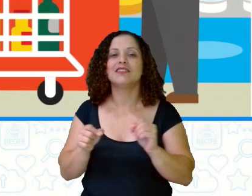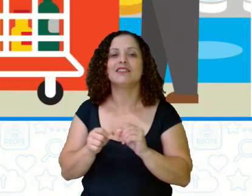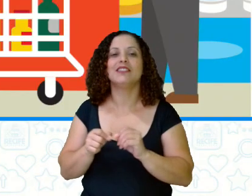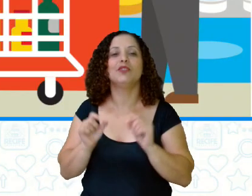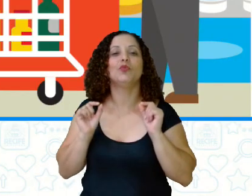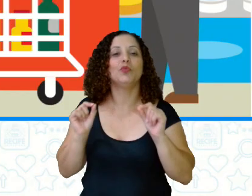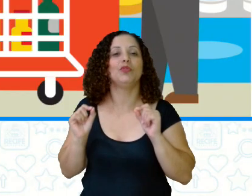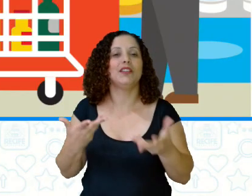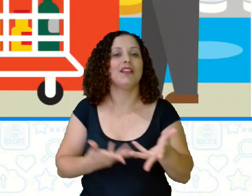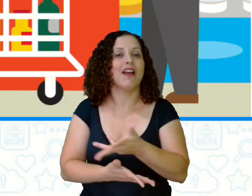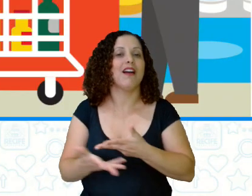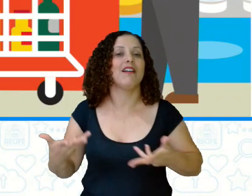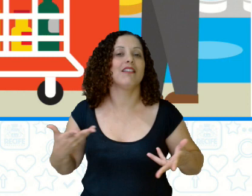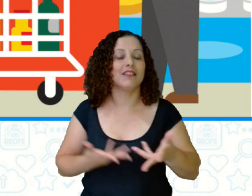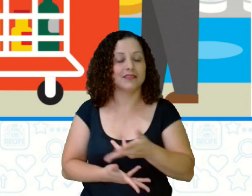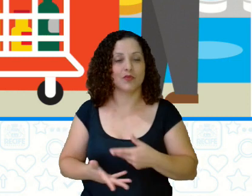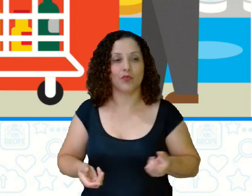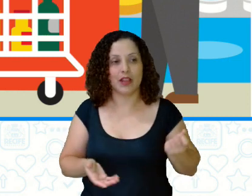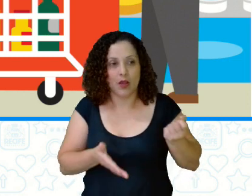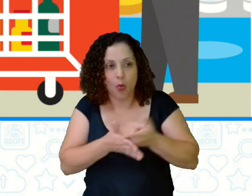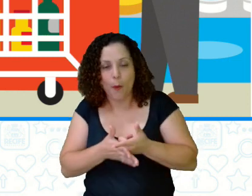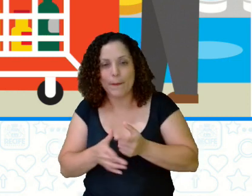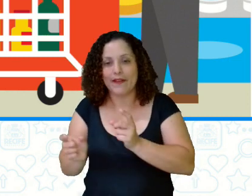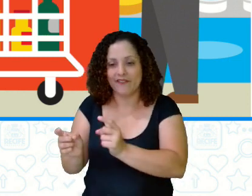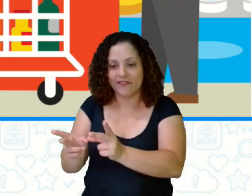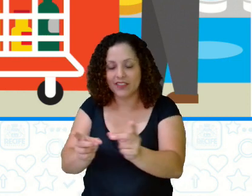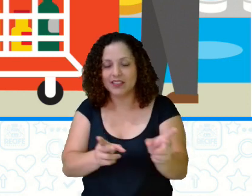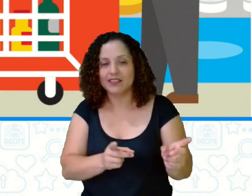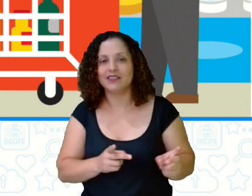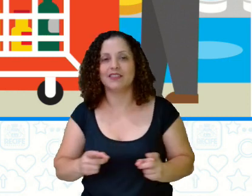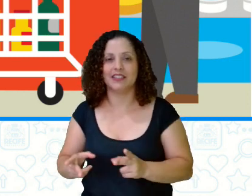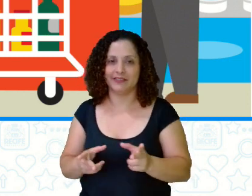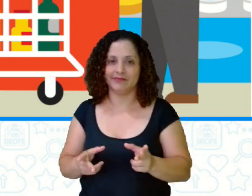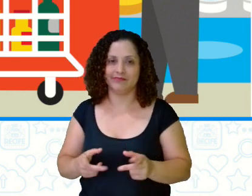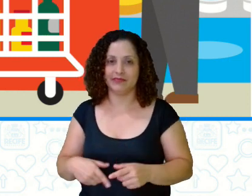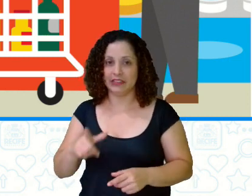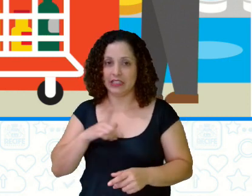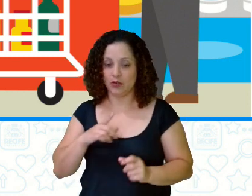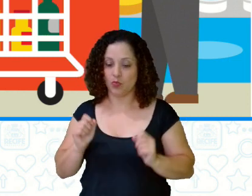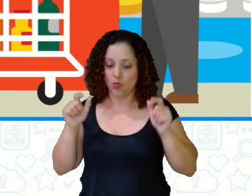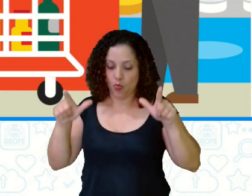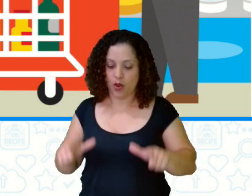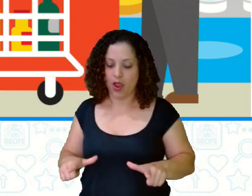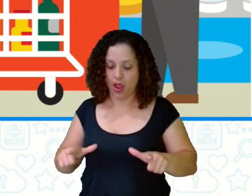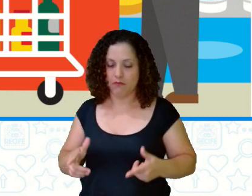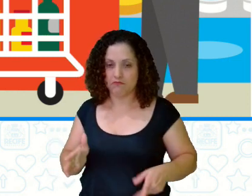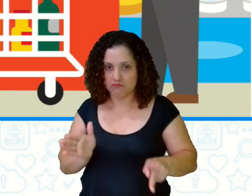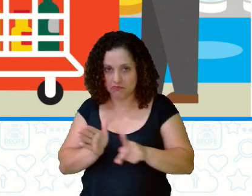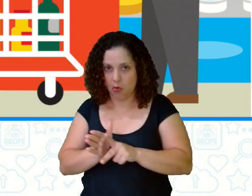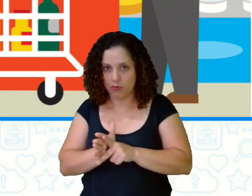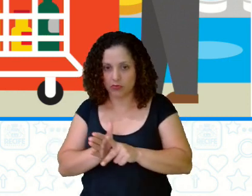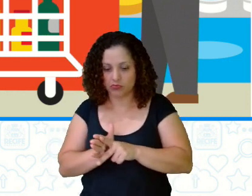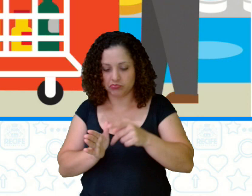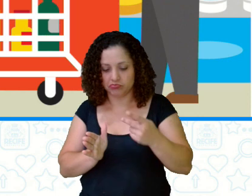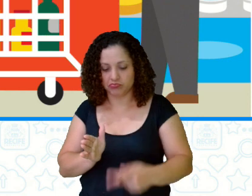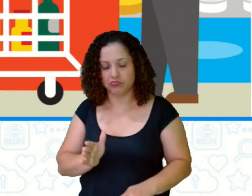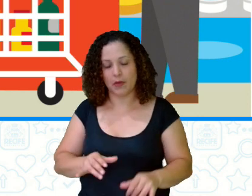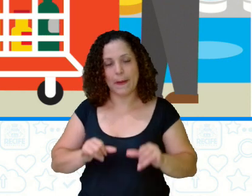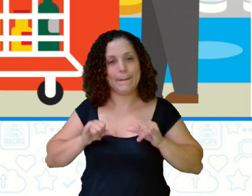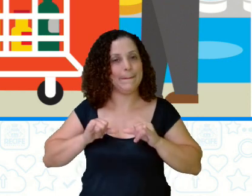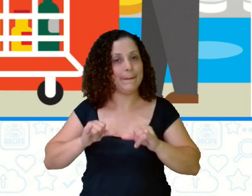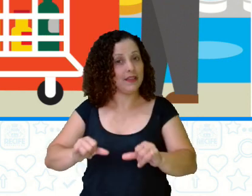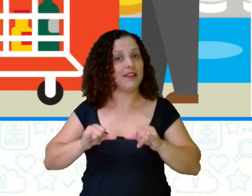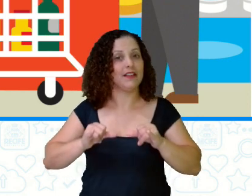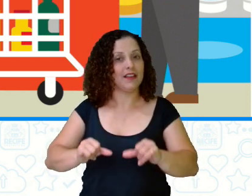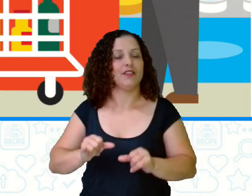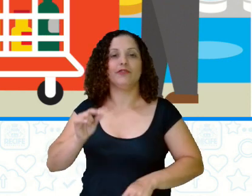que acontece na cidade, da compra e venda de produtos. Eu tenho um local específico, e aí eu posso dizer que é um supermercado, que